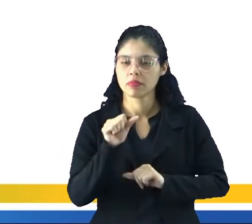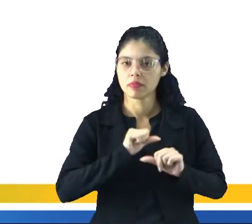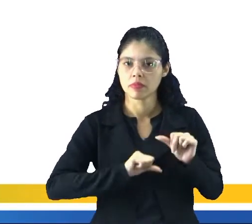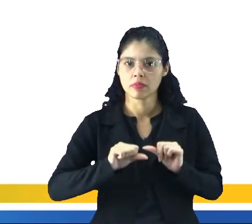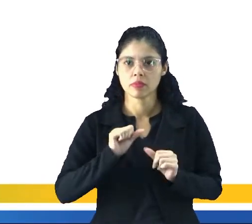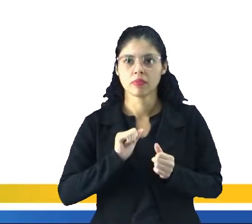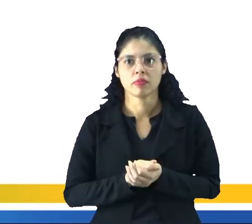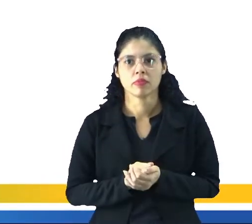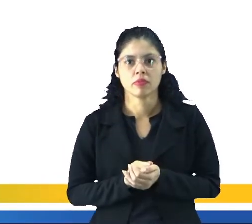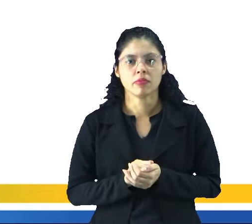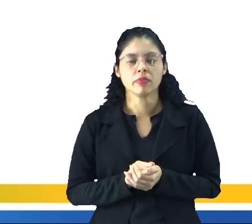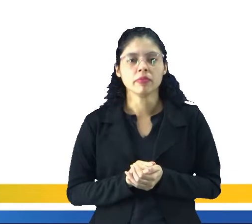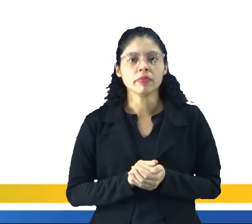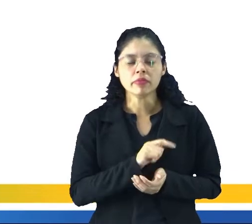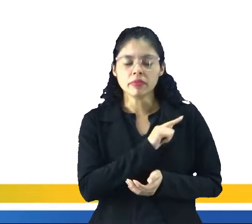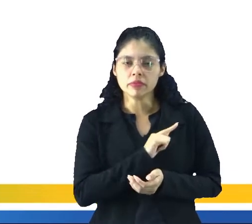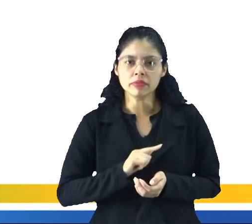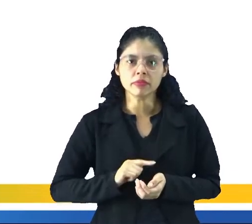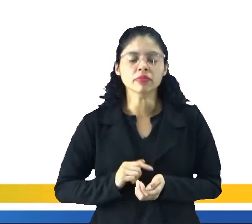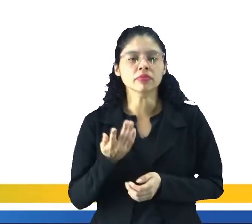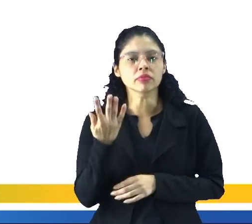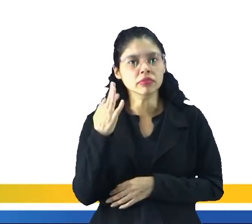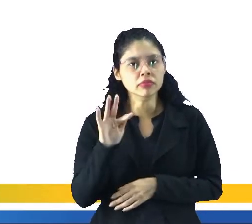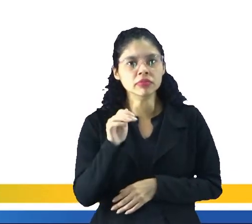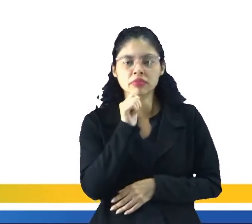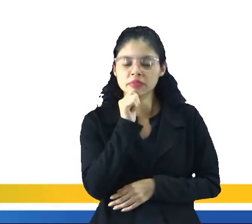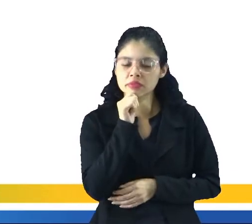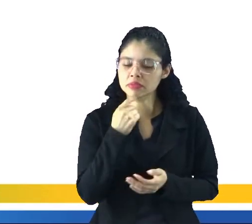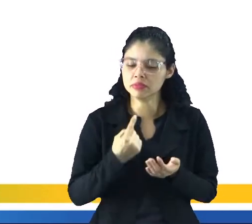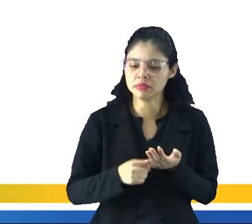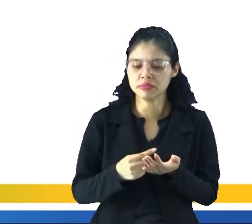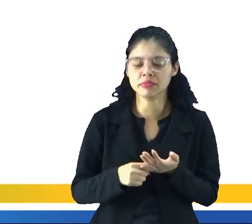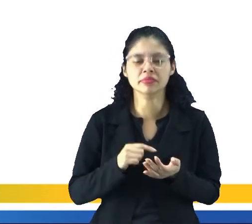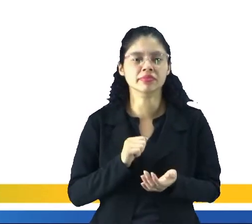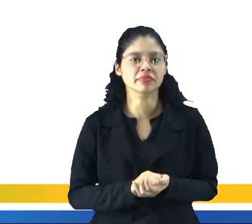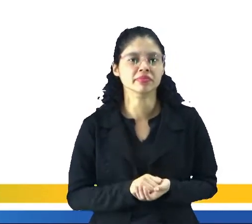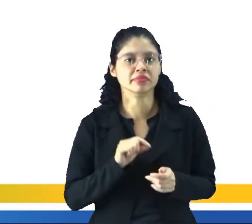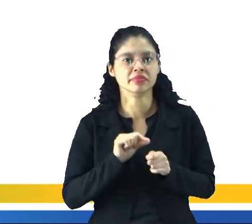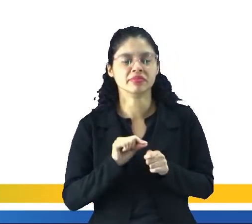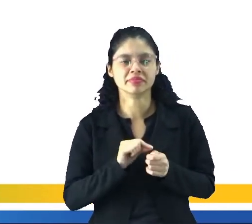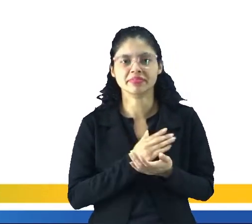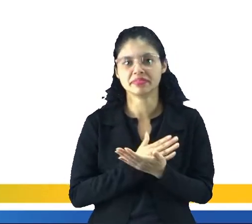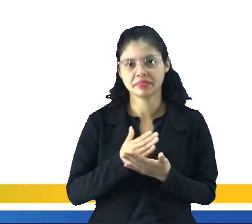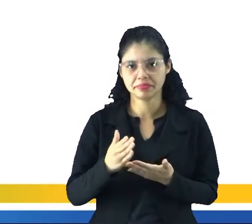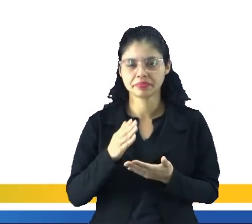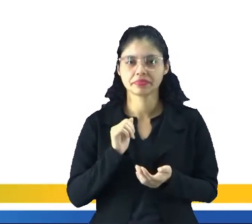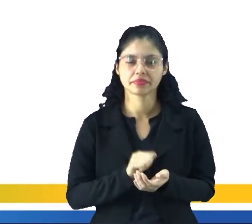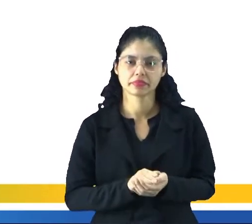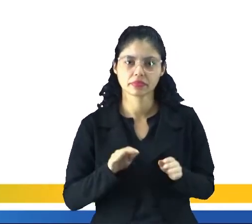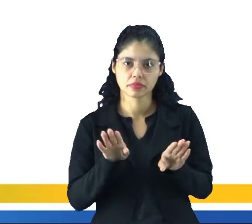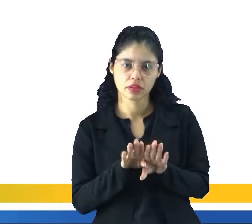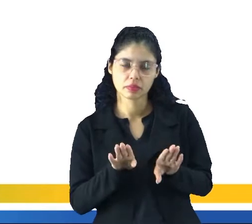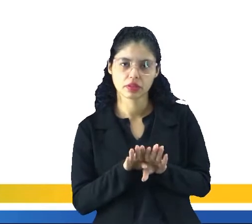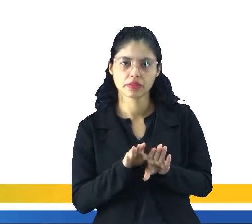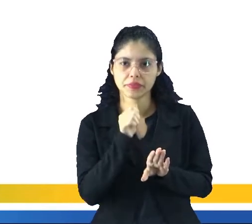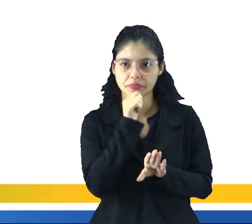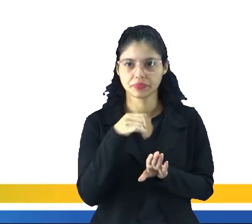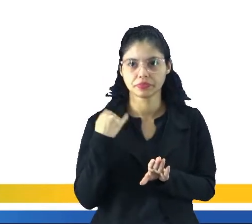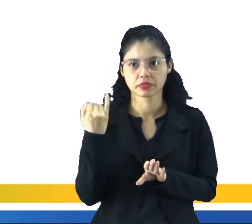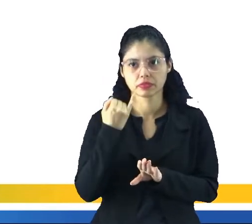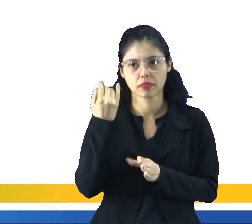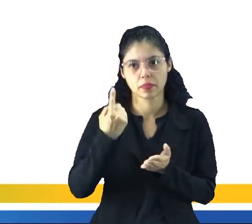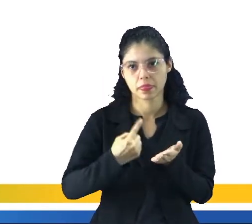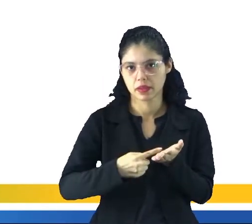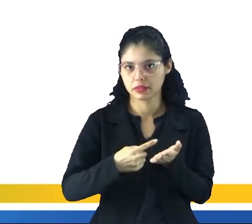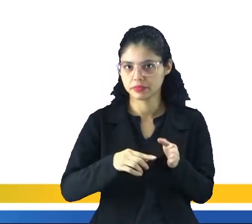aí no governo francês. A queda da Bastilha marca aí, a fase inicial da Revolução Francesa, também, de tão importante,